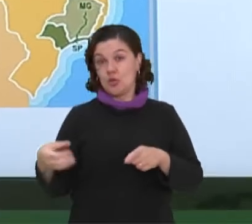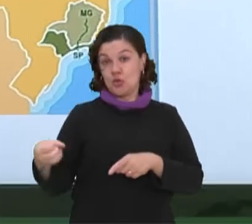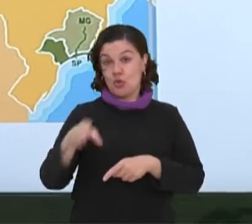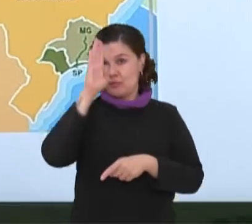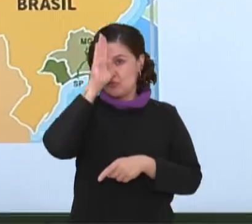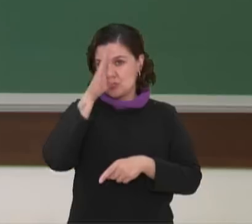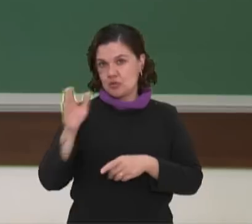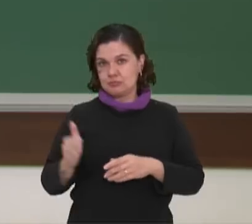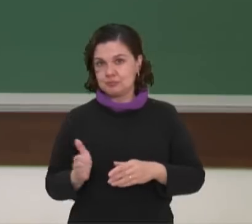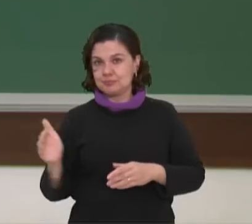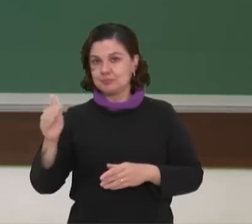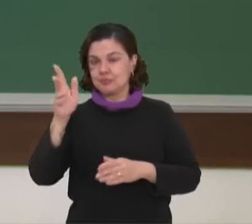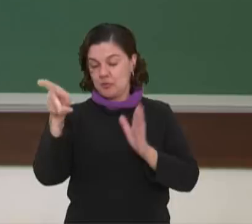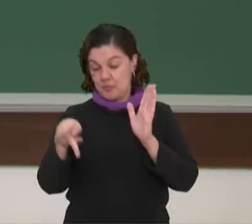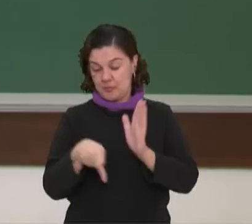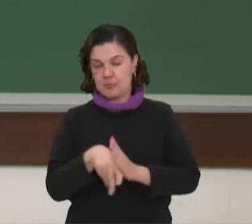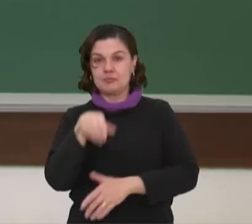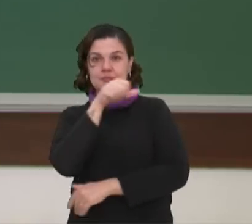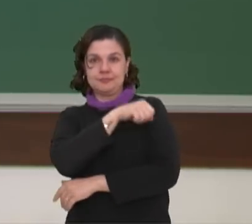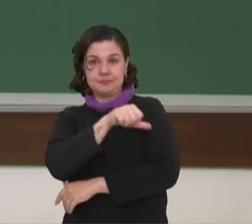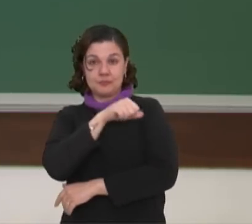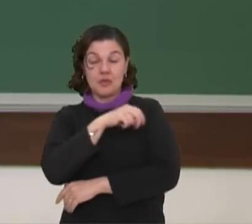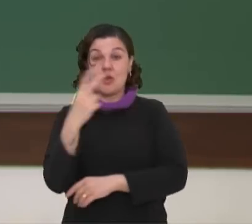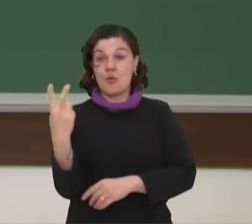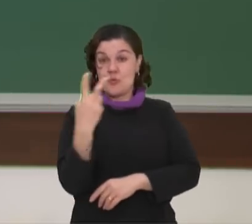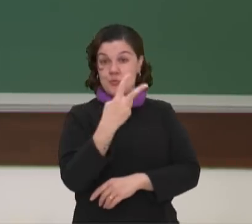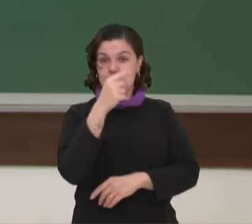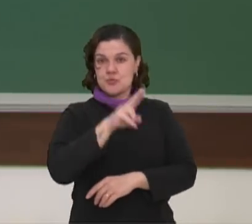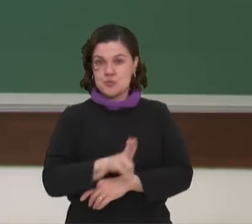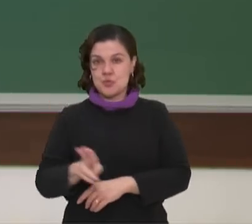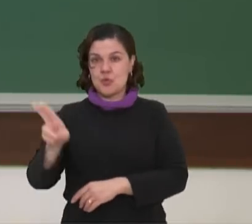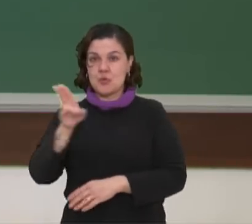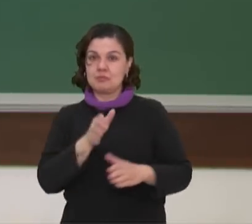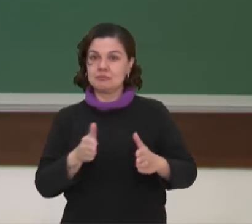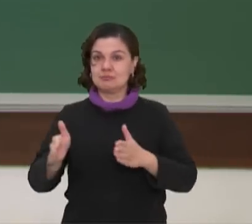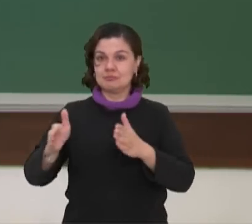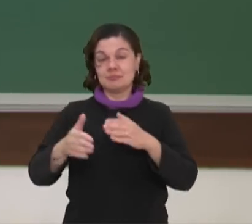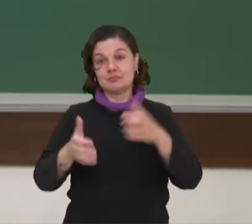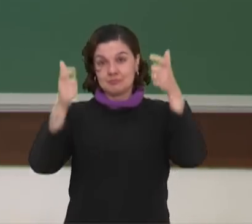saía diretamente no Rio de Janeiro. Então, os 2 caminhos da Estrada